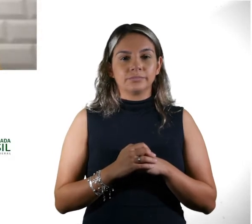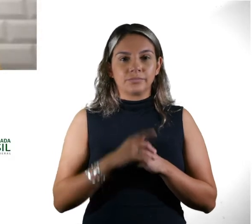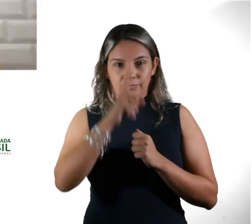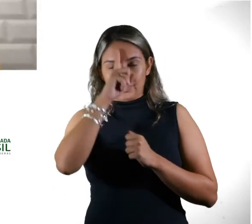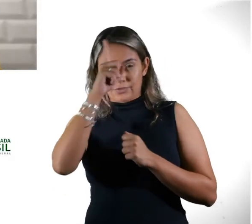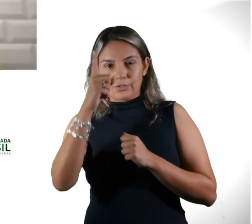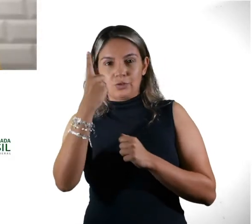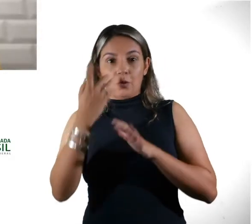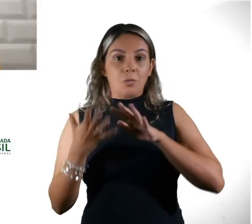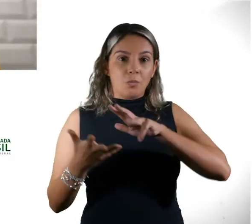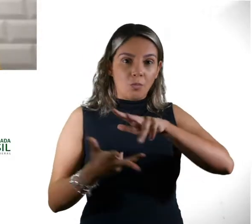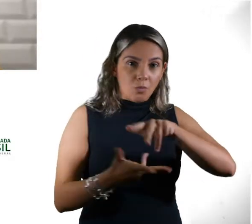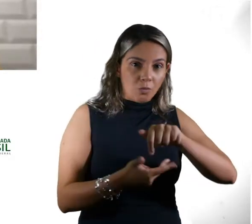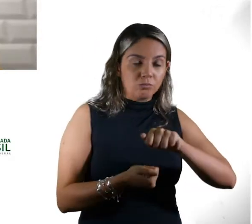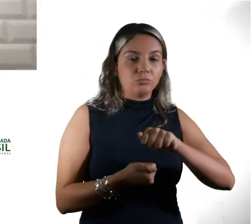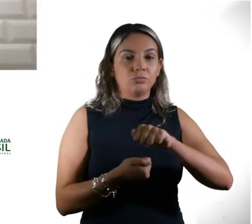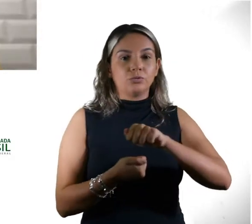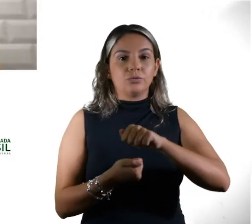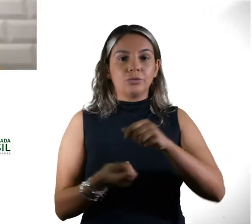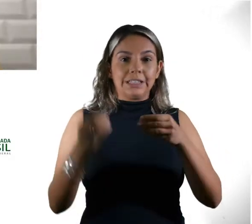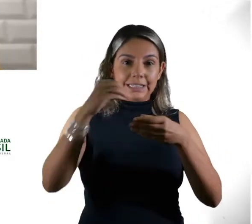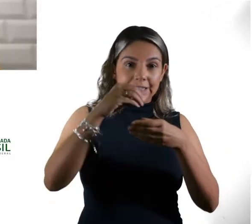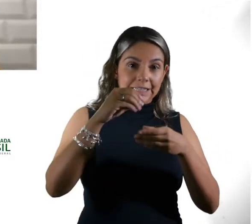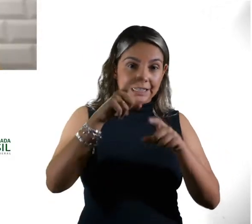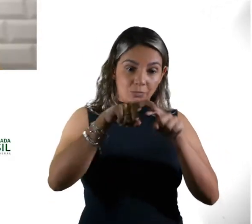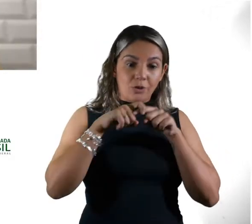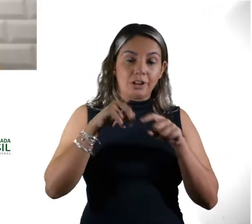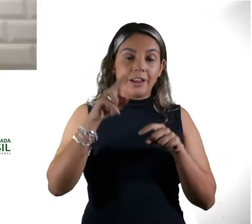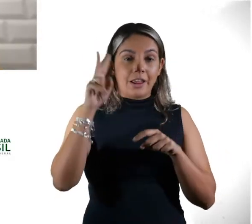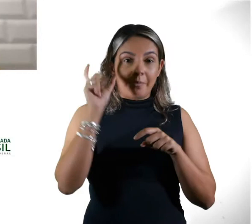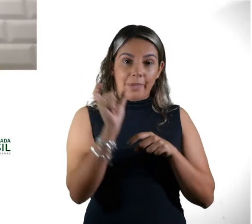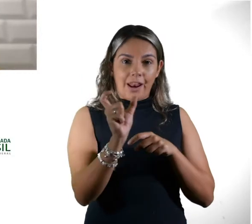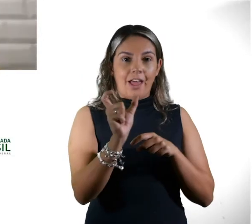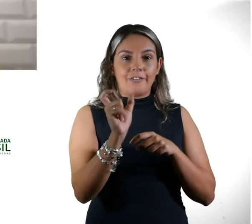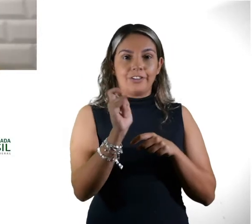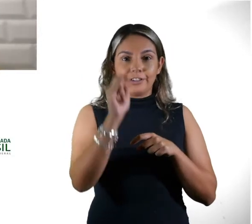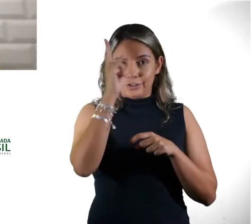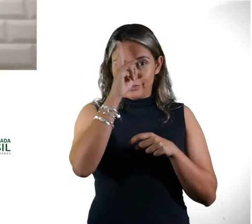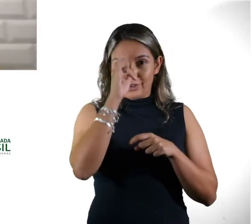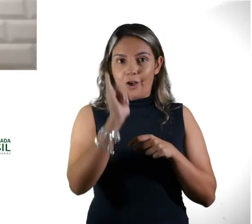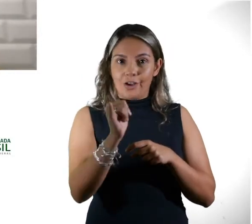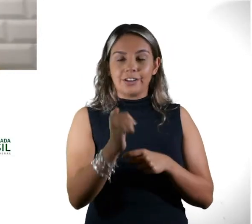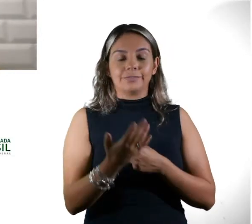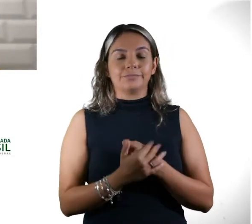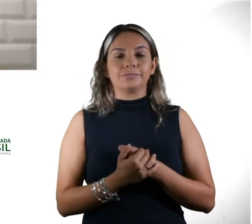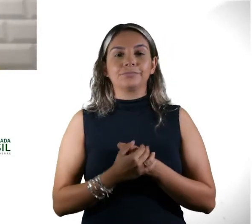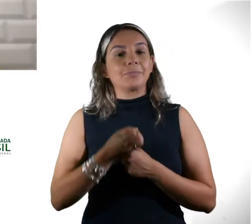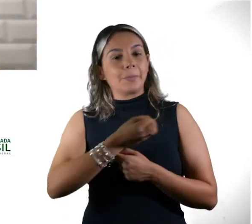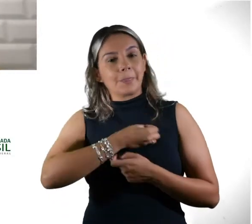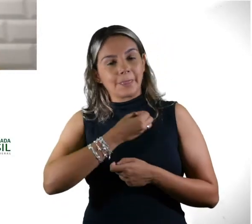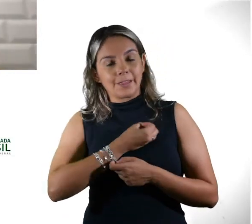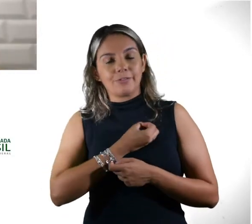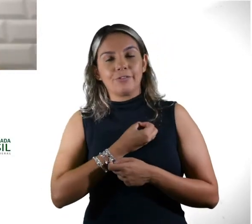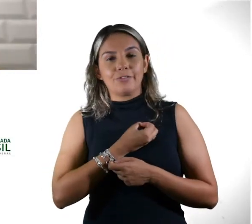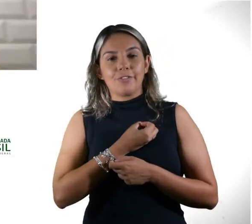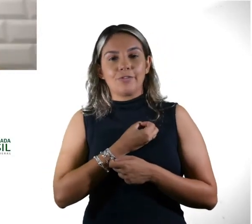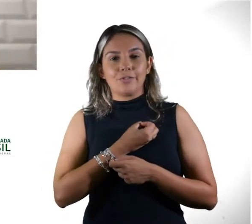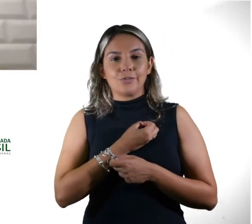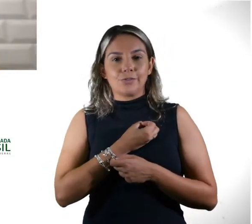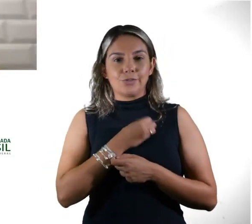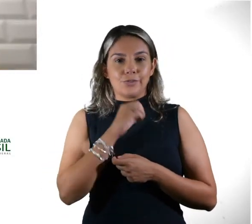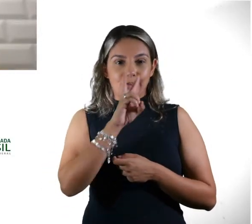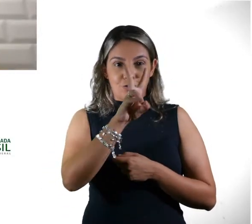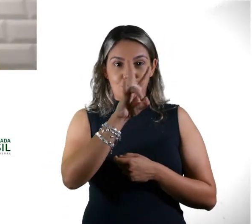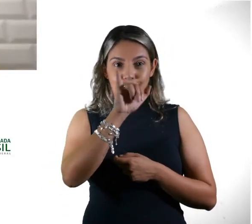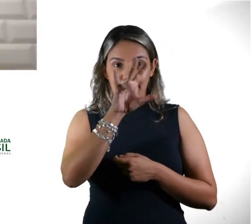reinventam o mundo através da palavra, através de histórias. Então, os vivos e os outros, eu estou contente com o título, acho que é um